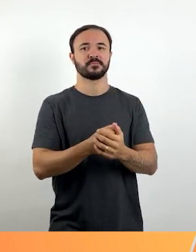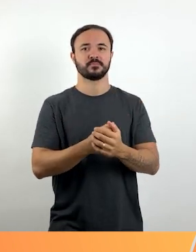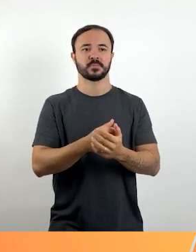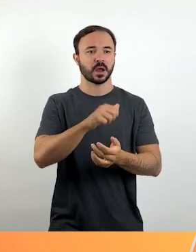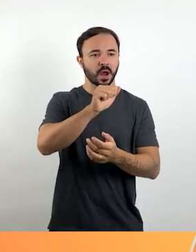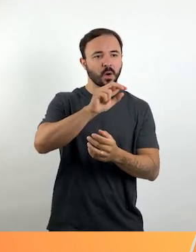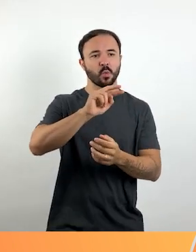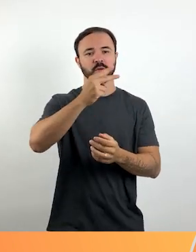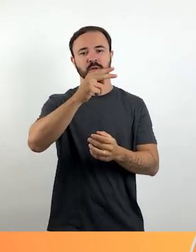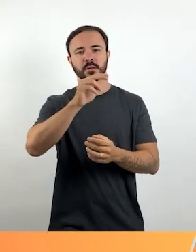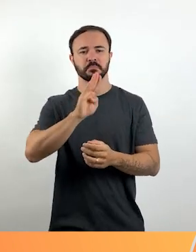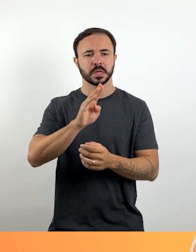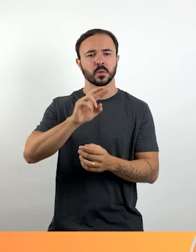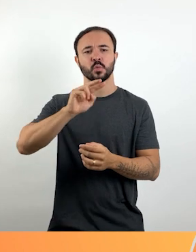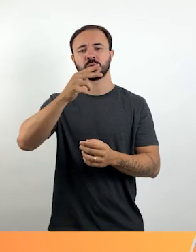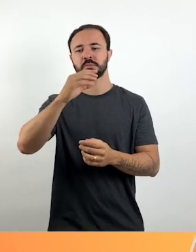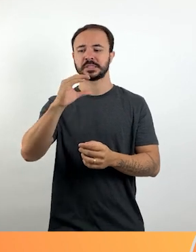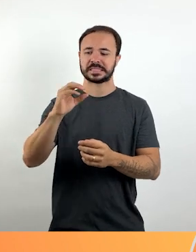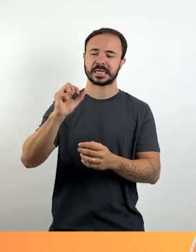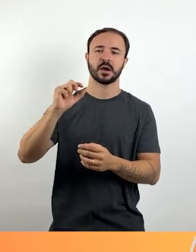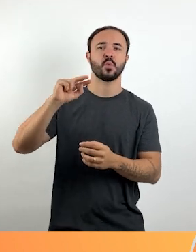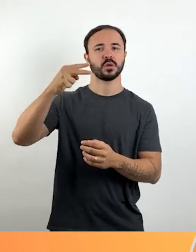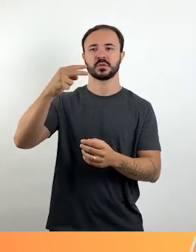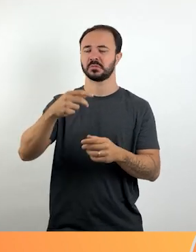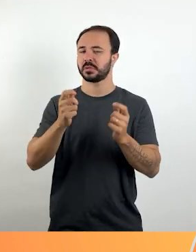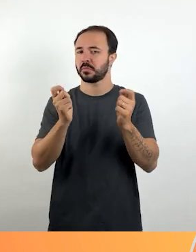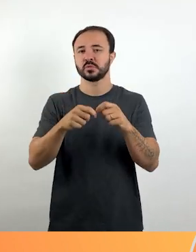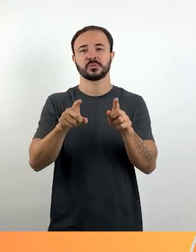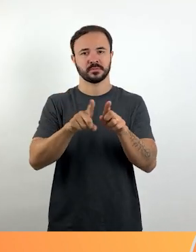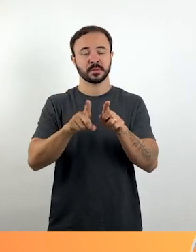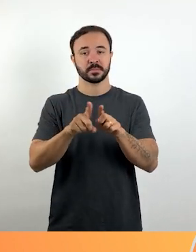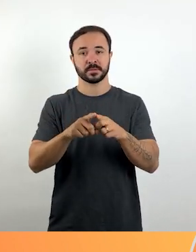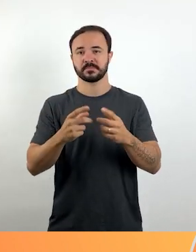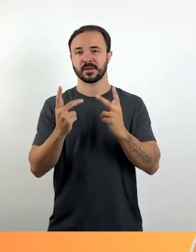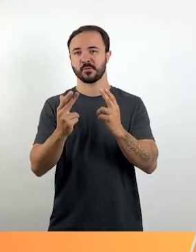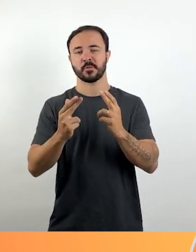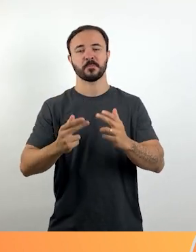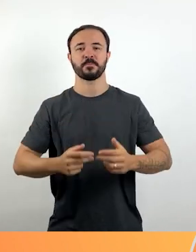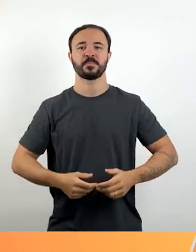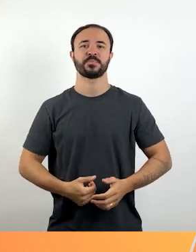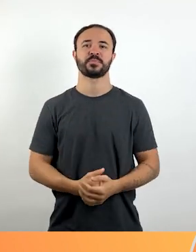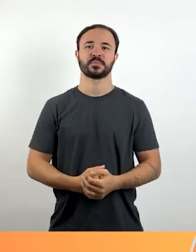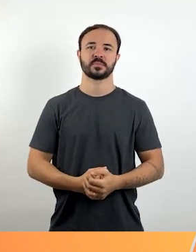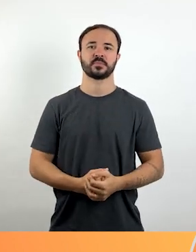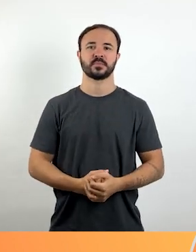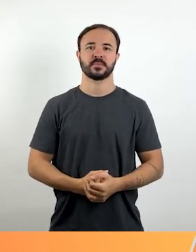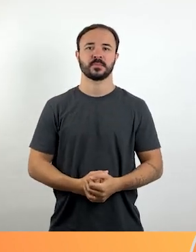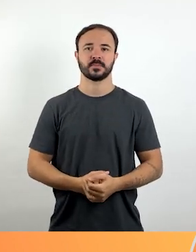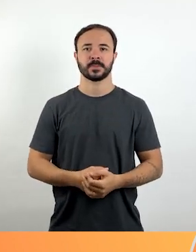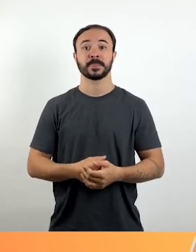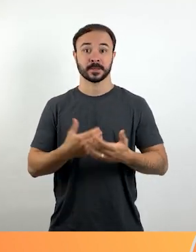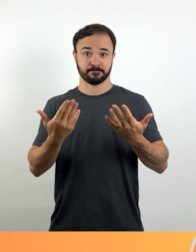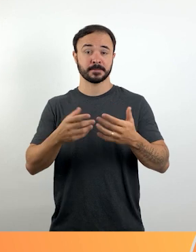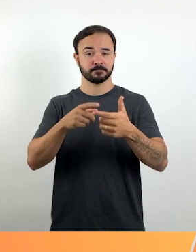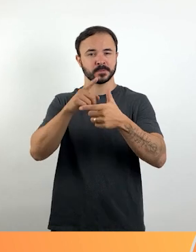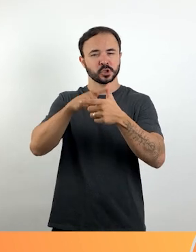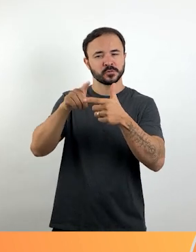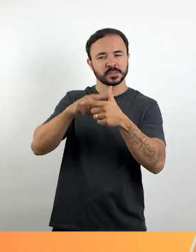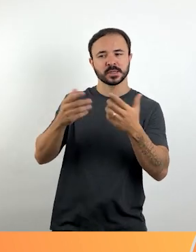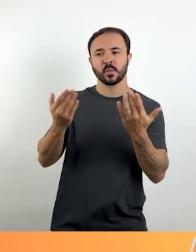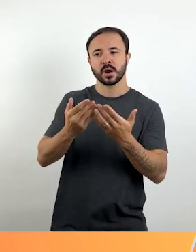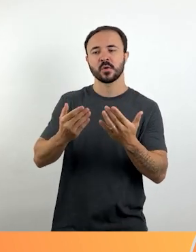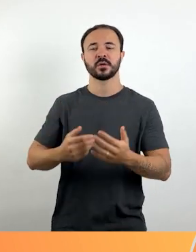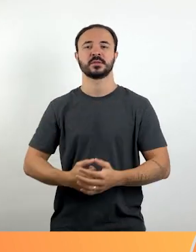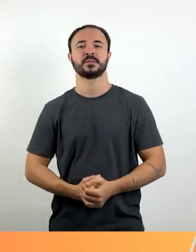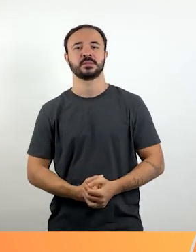quadrado, C ao quadrado, em cima e embaixo. É a mesma coisa. Então, faço aqui a divisão. Olha só, a ao